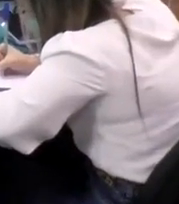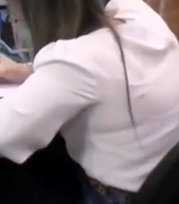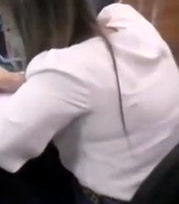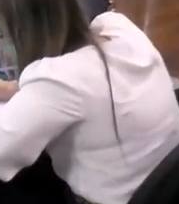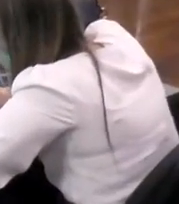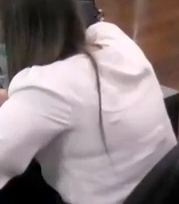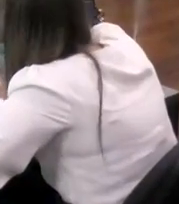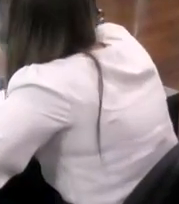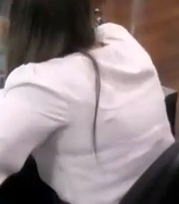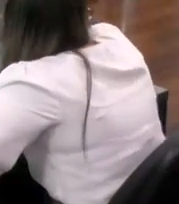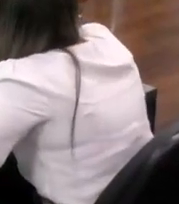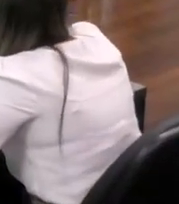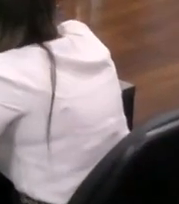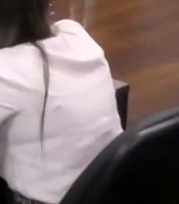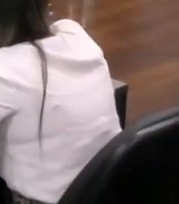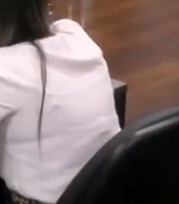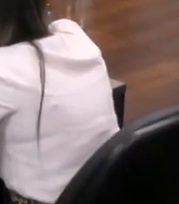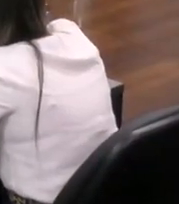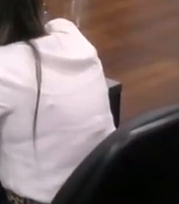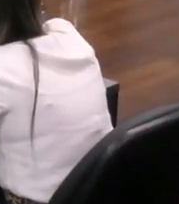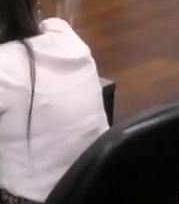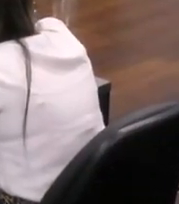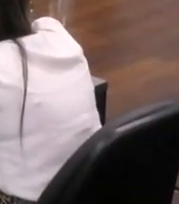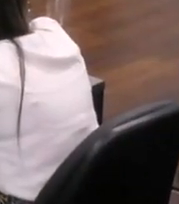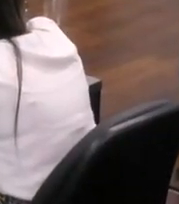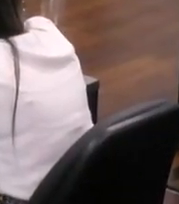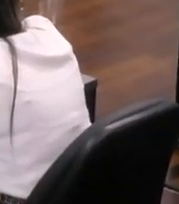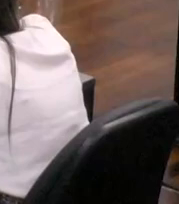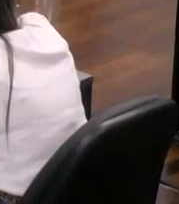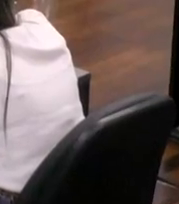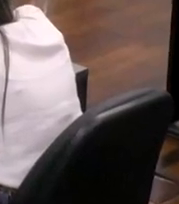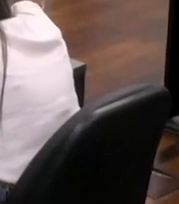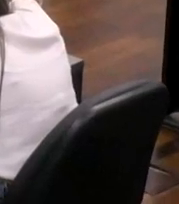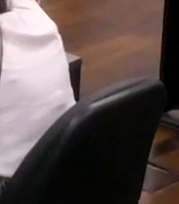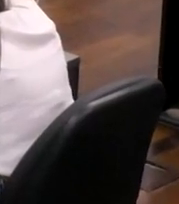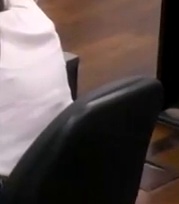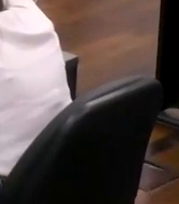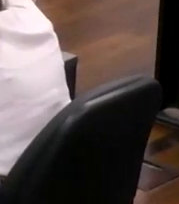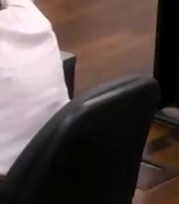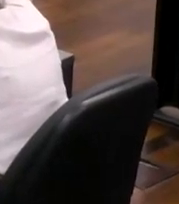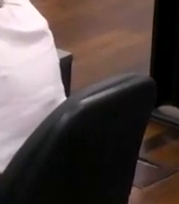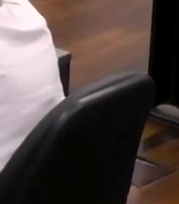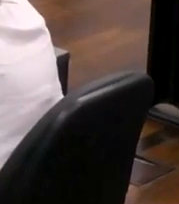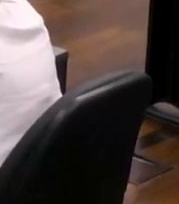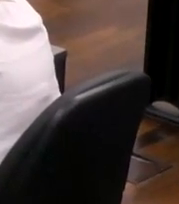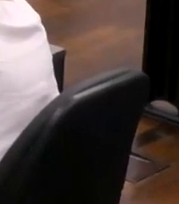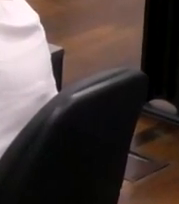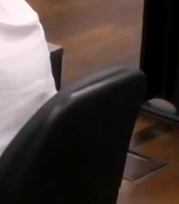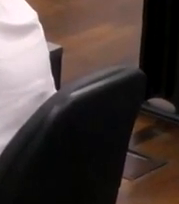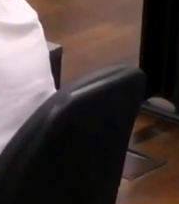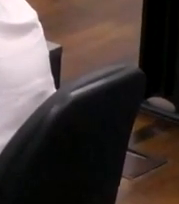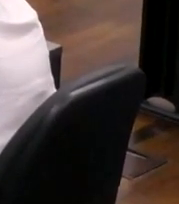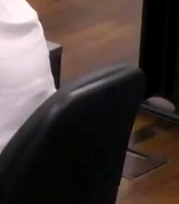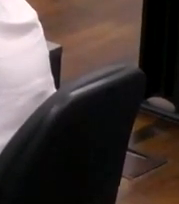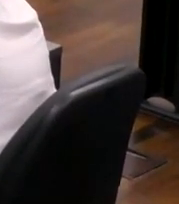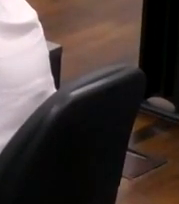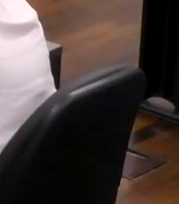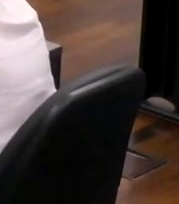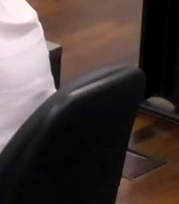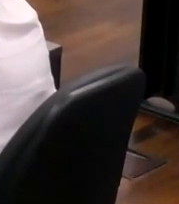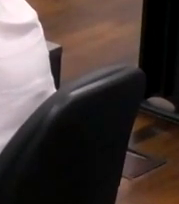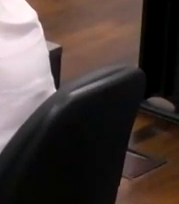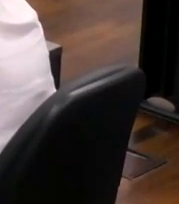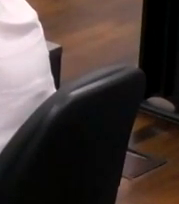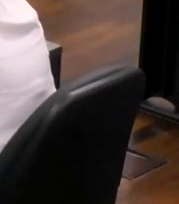e eu fico muito feliz né já tinha colocado seu nome aqui porque existem parceiros que nós temos né